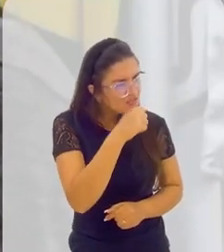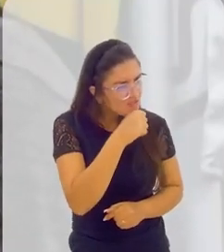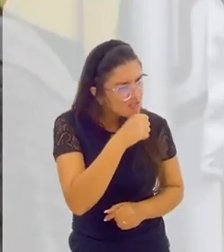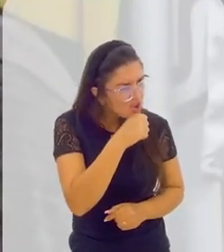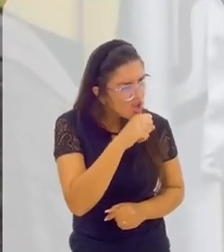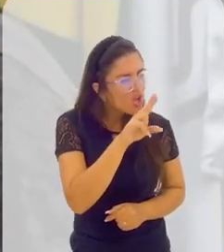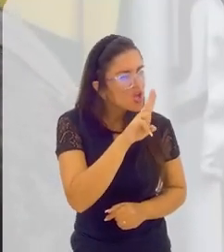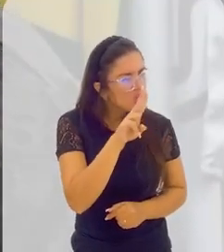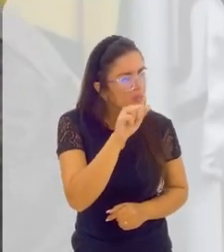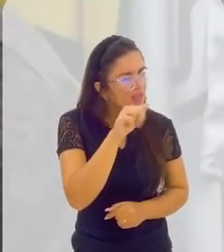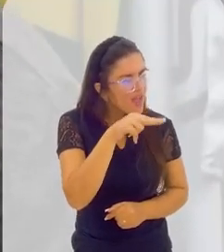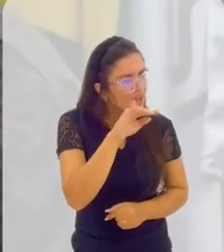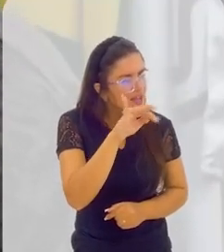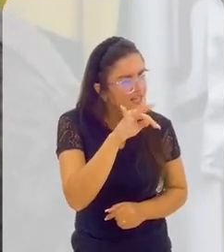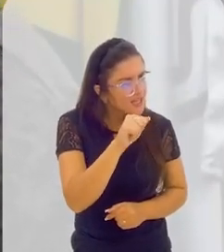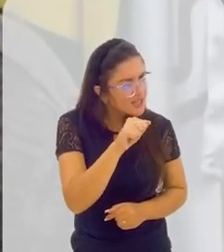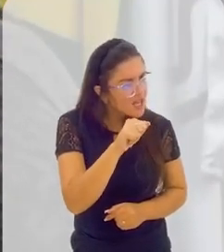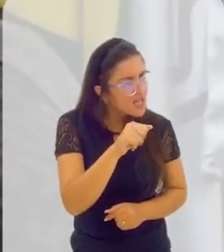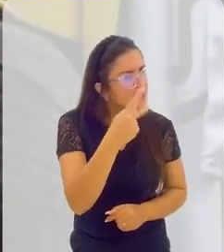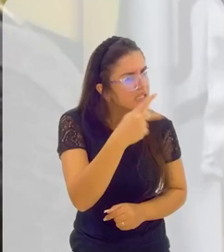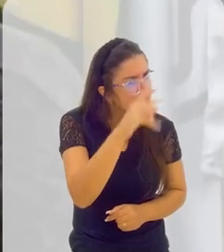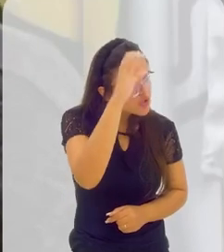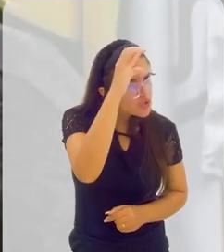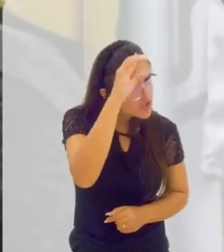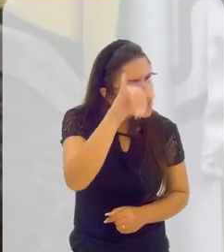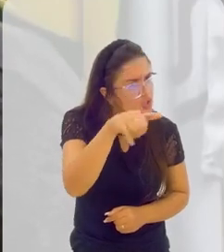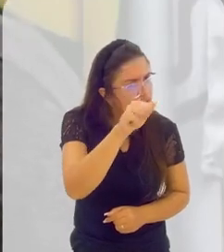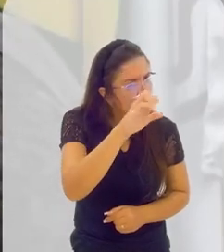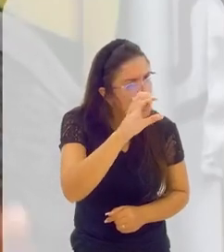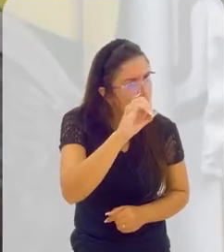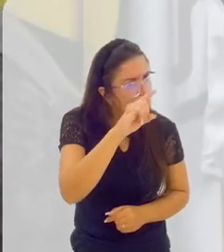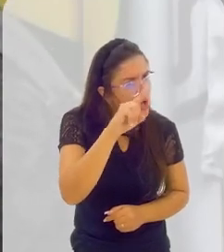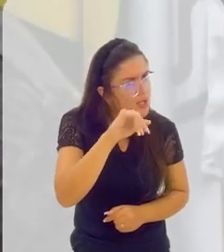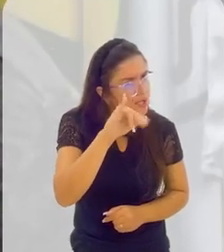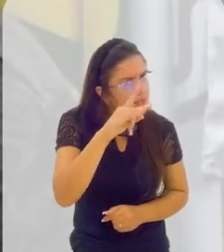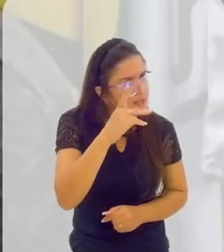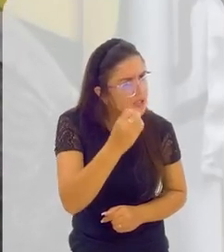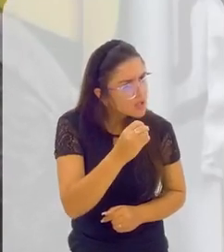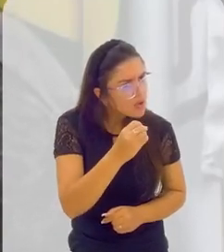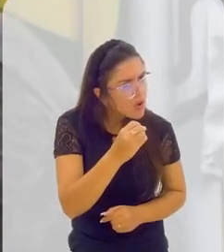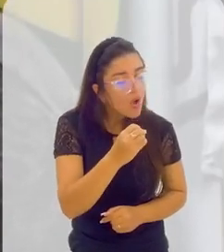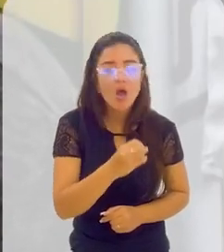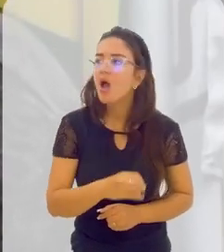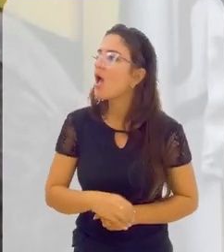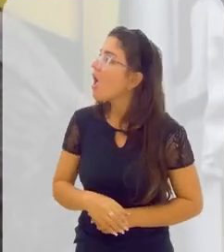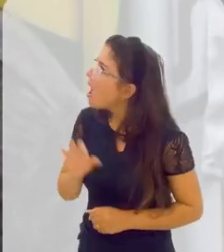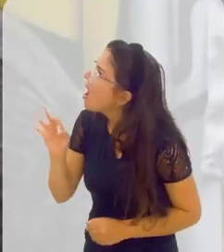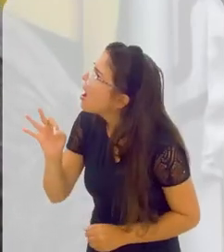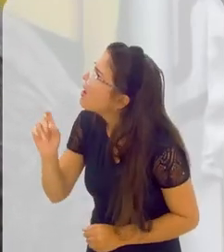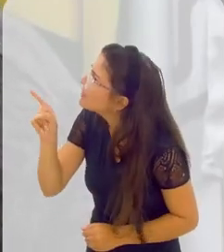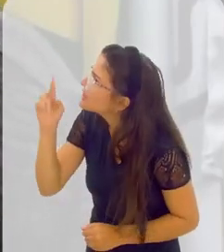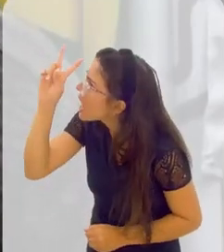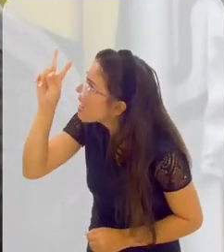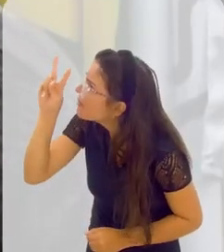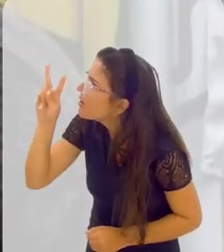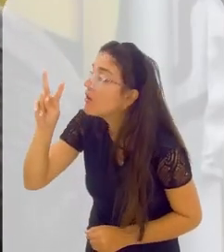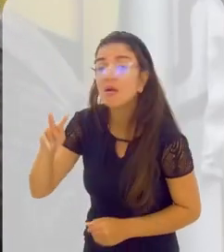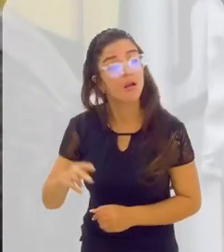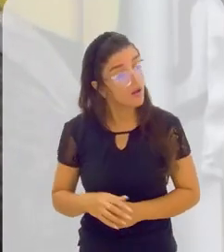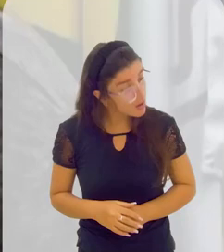teu tio era o Jacozinho Eu falei professor eu não brigo mais com o Senhor nunca mais se o senhor lembra o nome deles agora